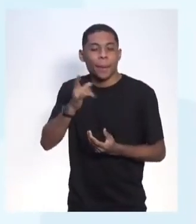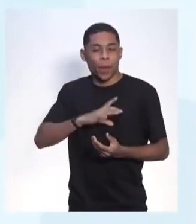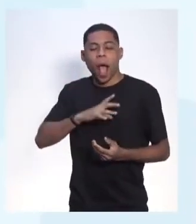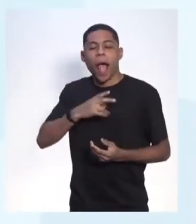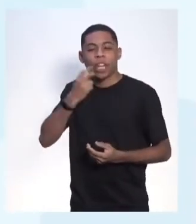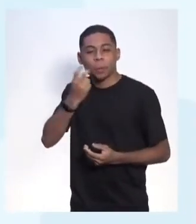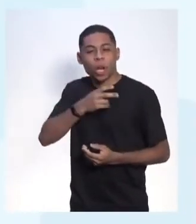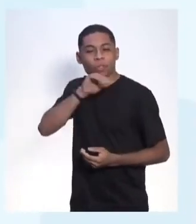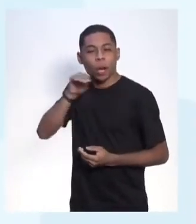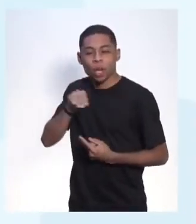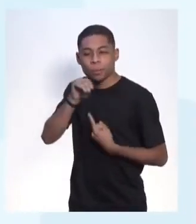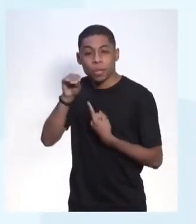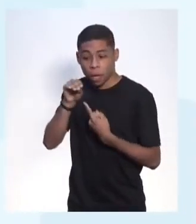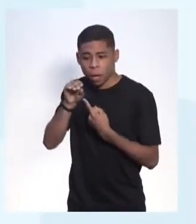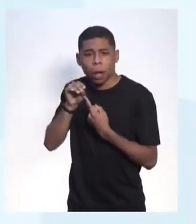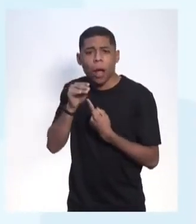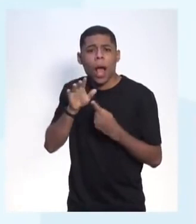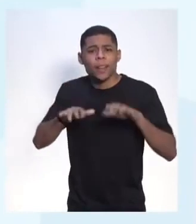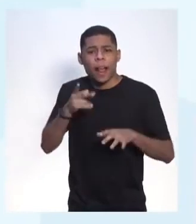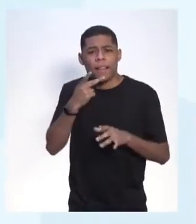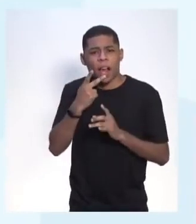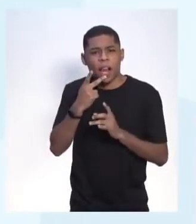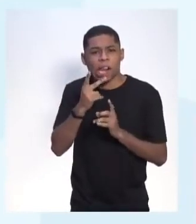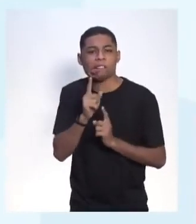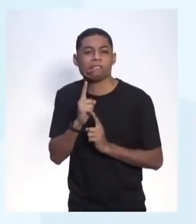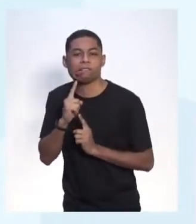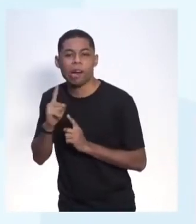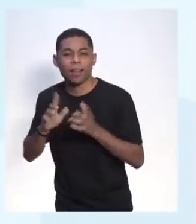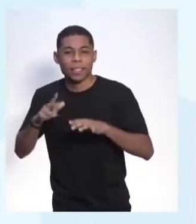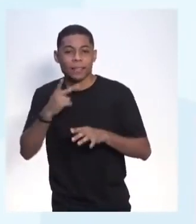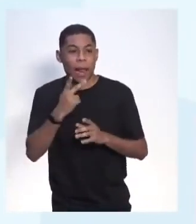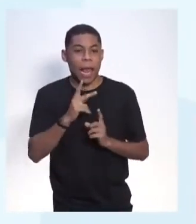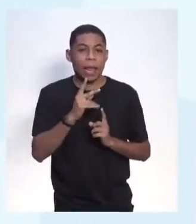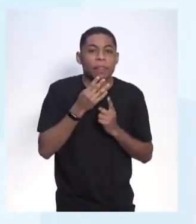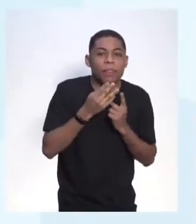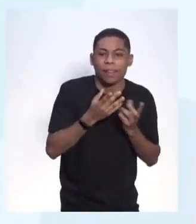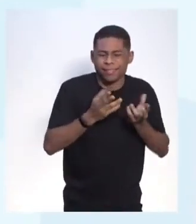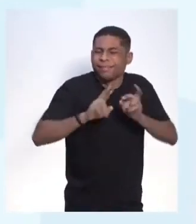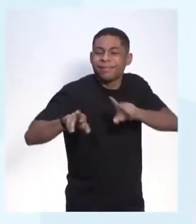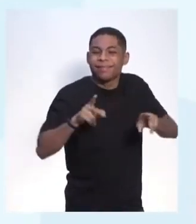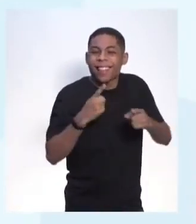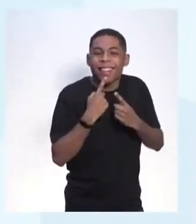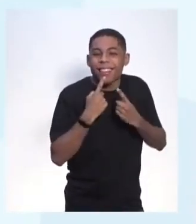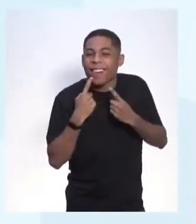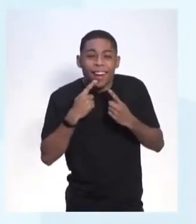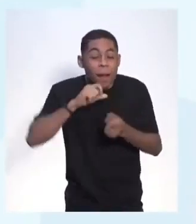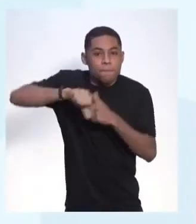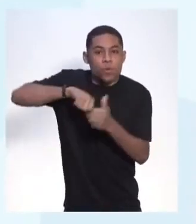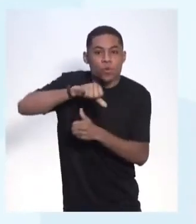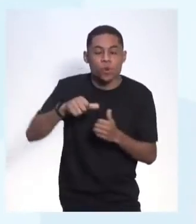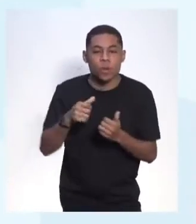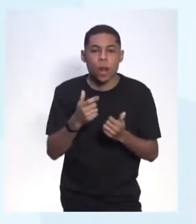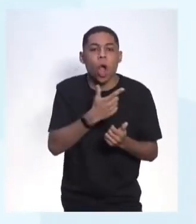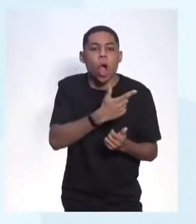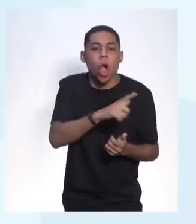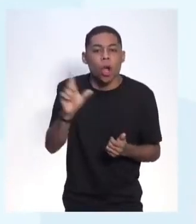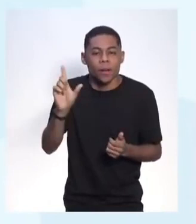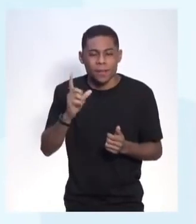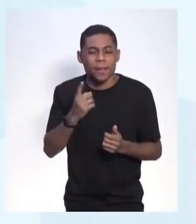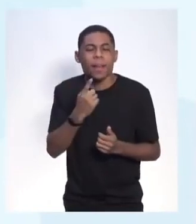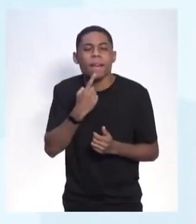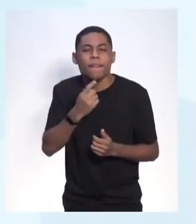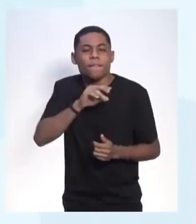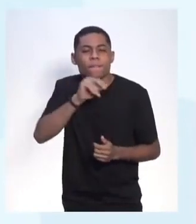Sim. certo? Então, tem o sotaque, tem os dialetos, tem as palavras que perdem o fonema, né? Que é o exemplo até